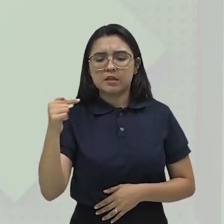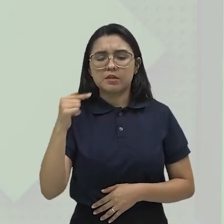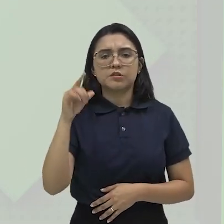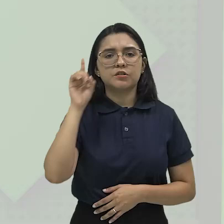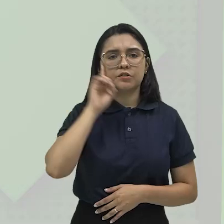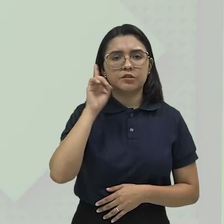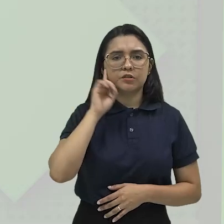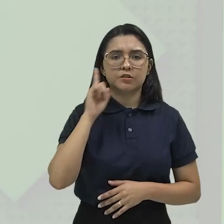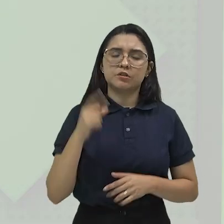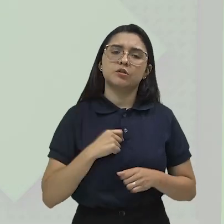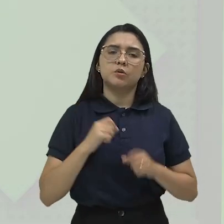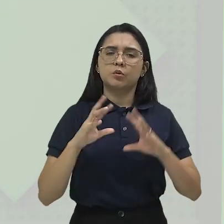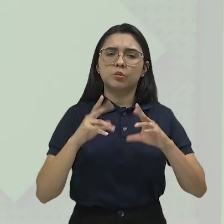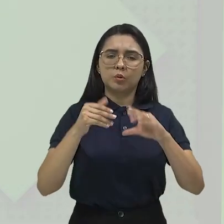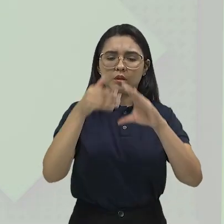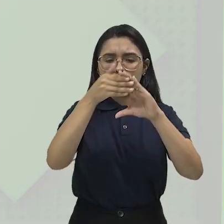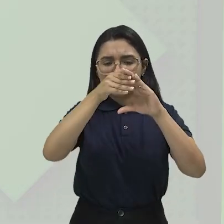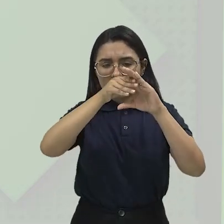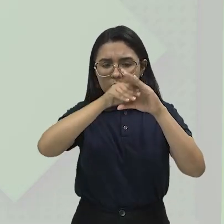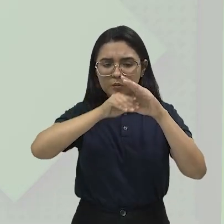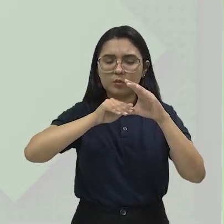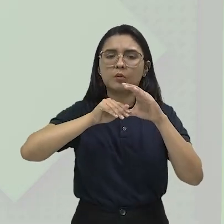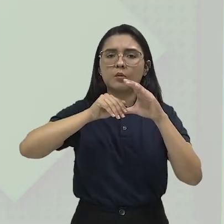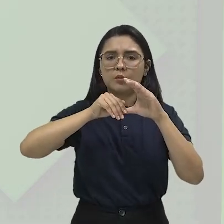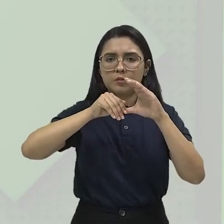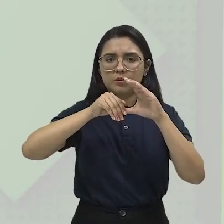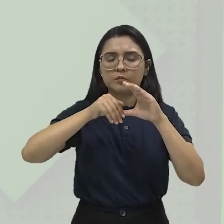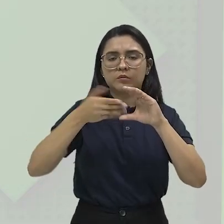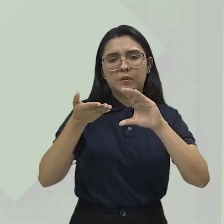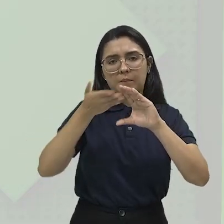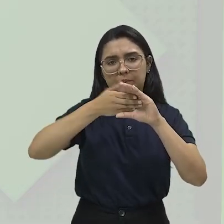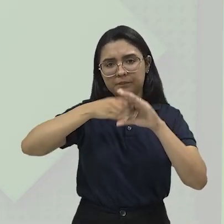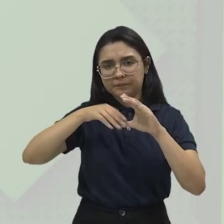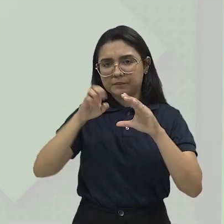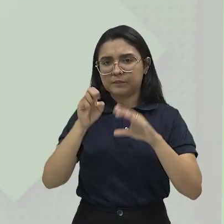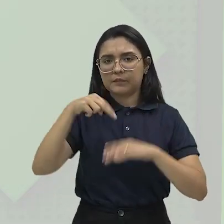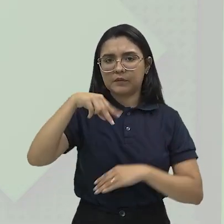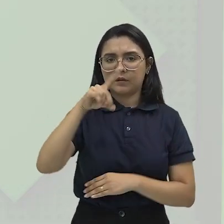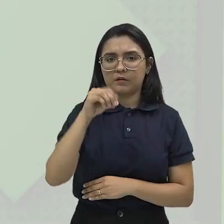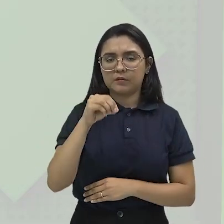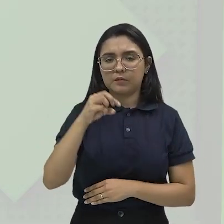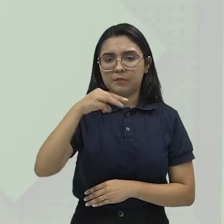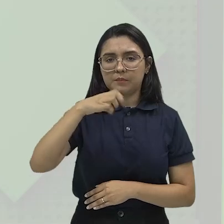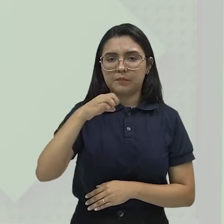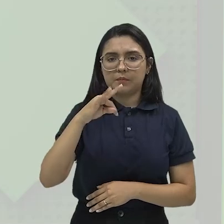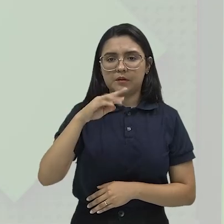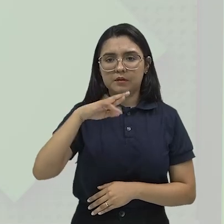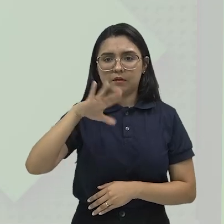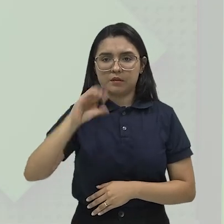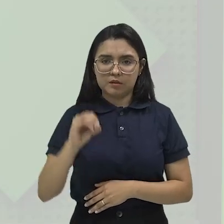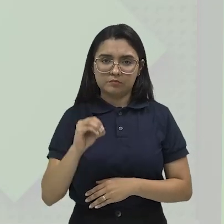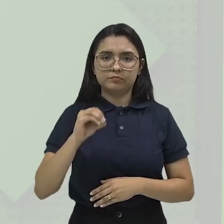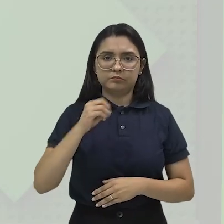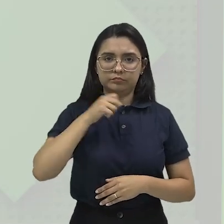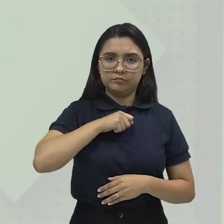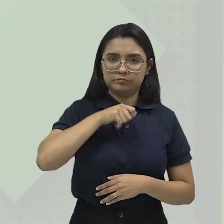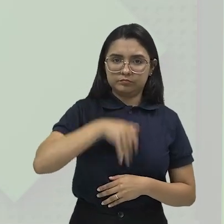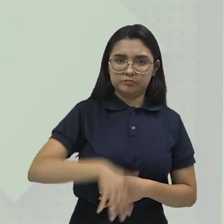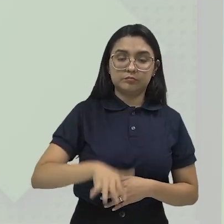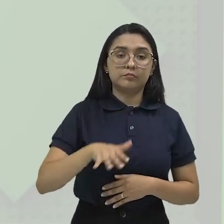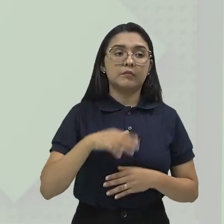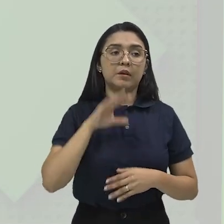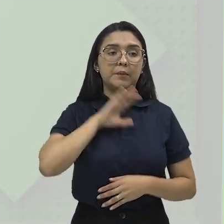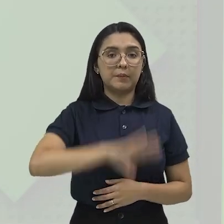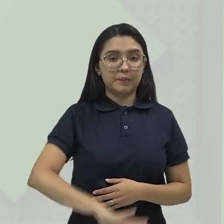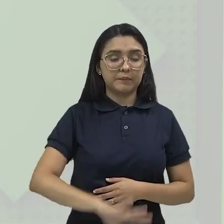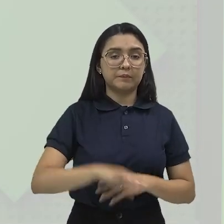liberada toda aquela camada interna do útero, né, chamada de endométrio. Passado ali 14 dias